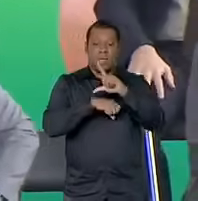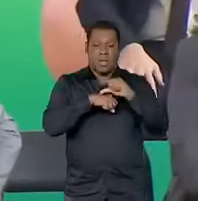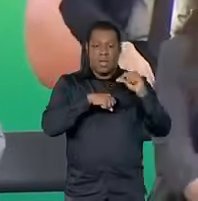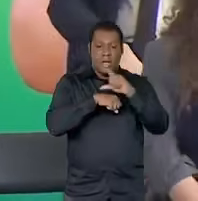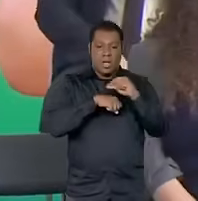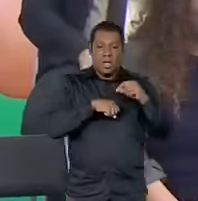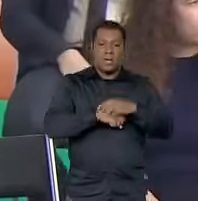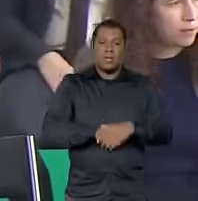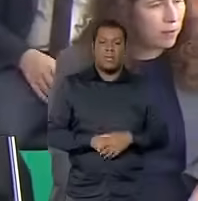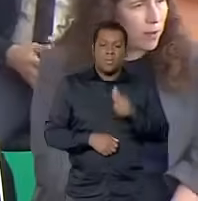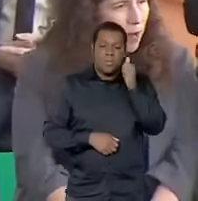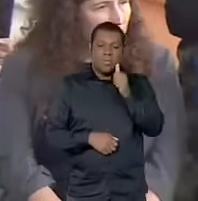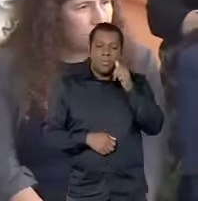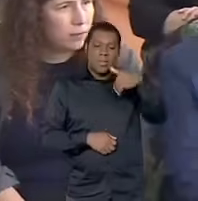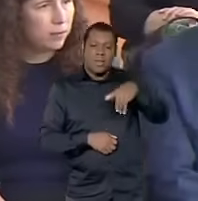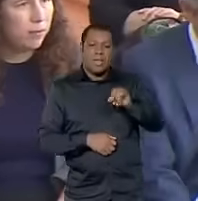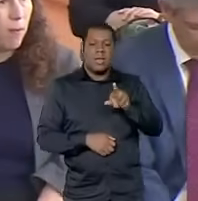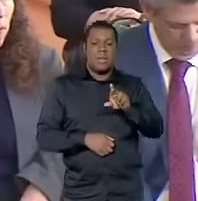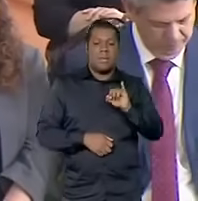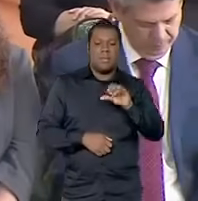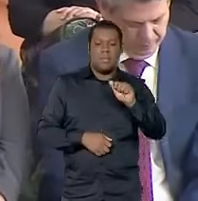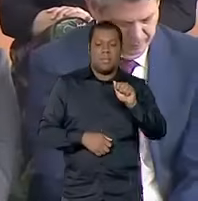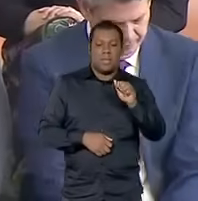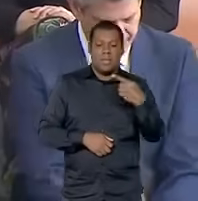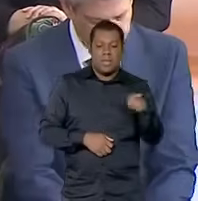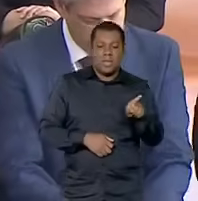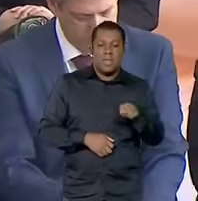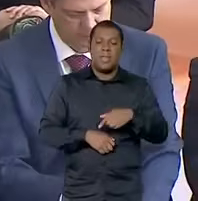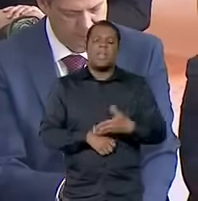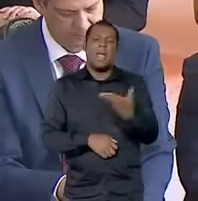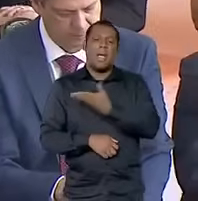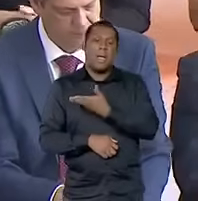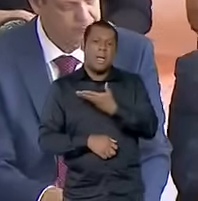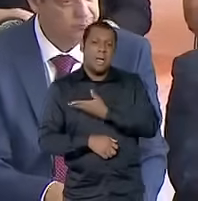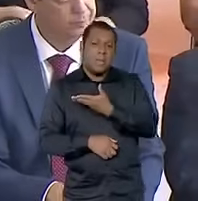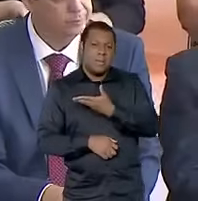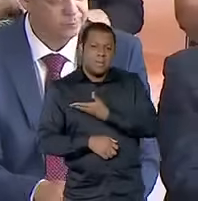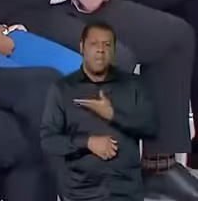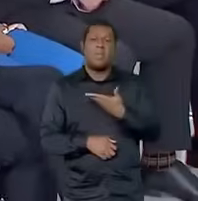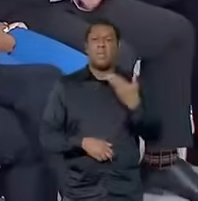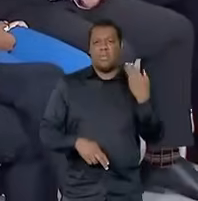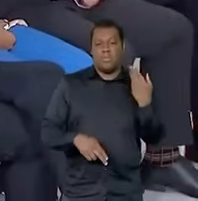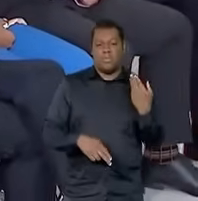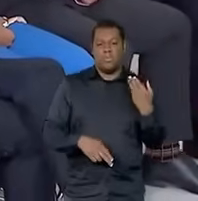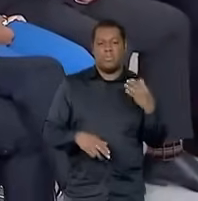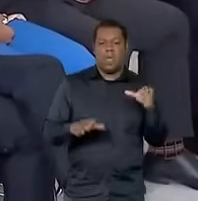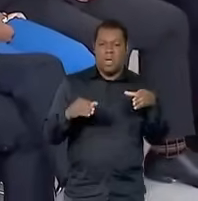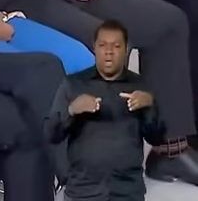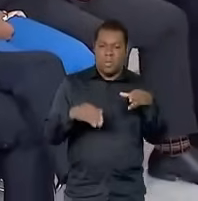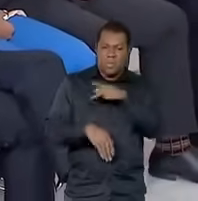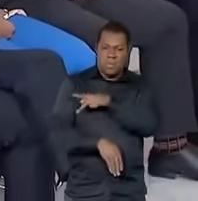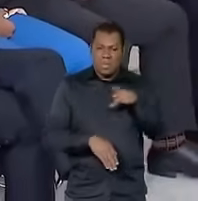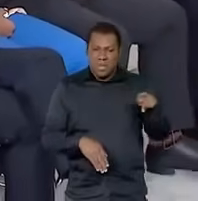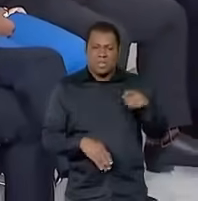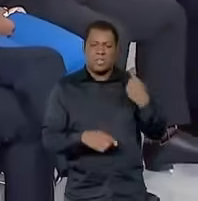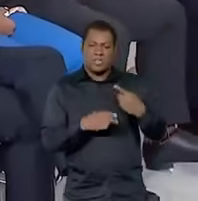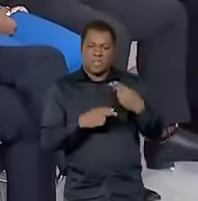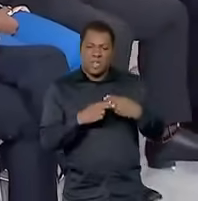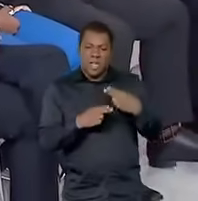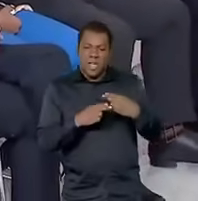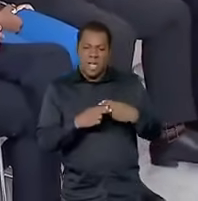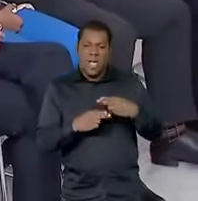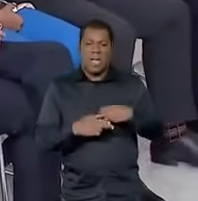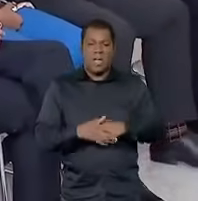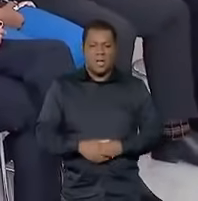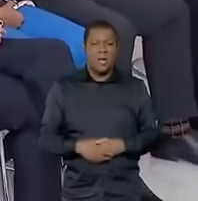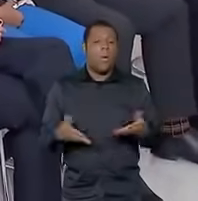Belchior, meu amigo Maurício Muniz, ao time da Caixa, ao Ailton, a toda a equipe do Ministério das Cidades, junto com as entidades que